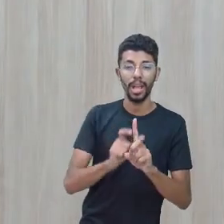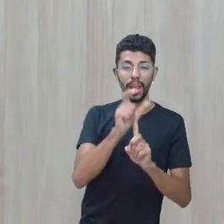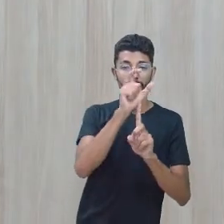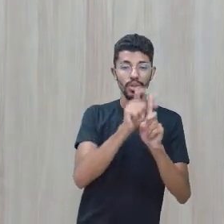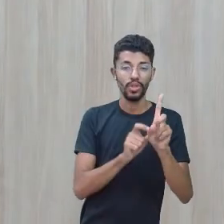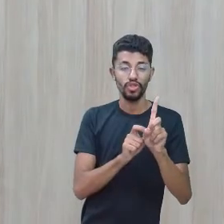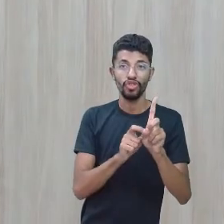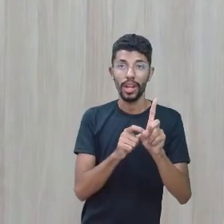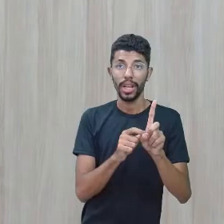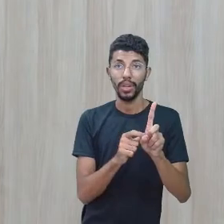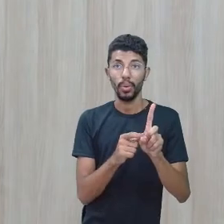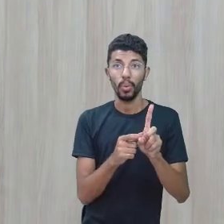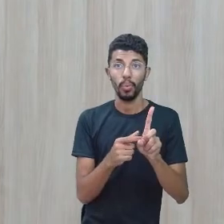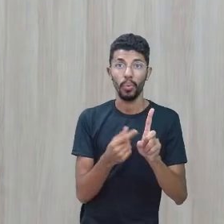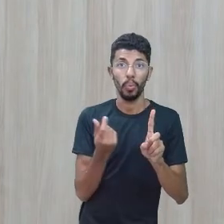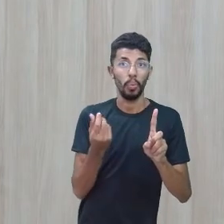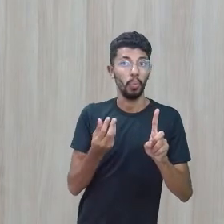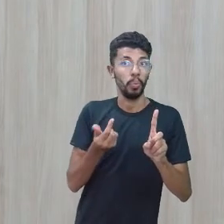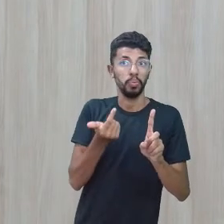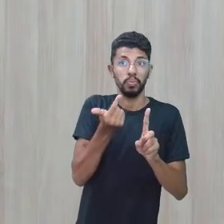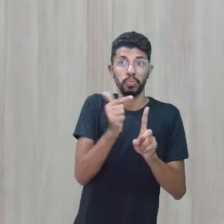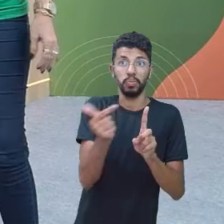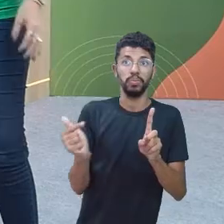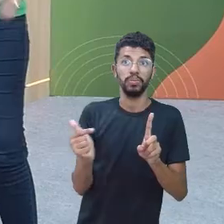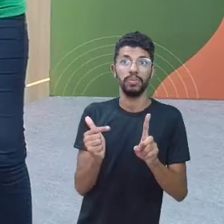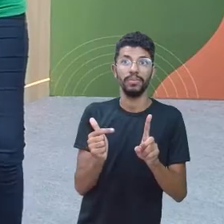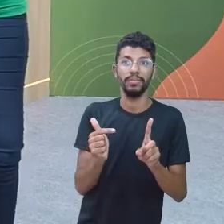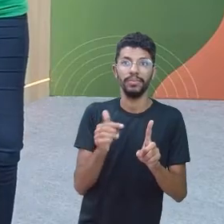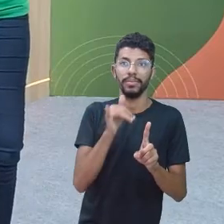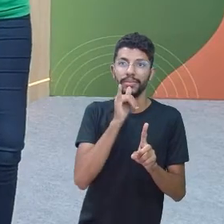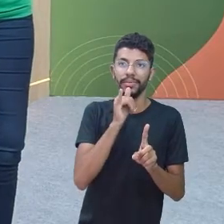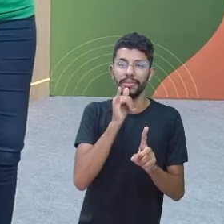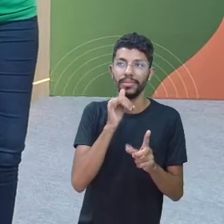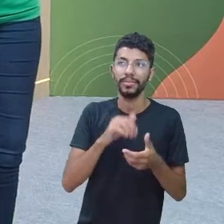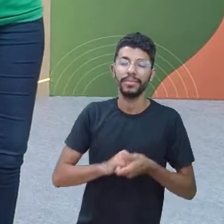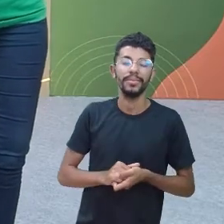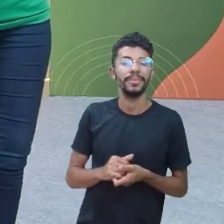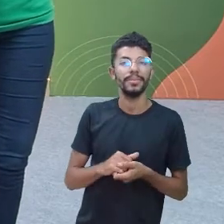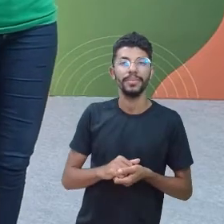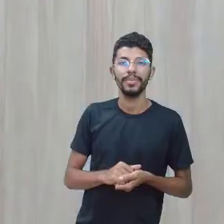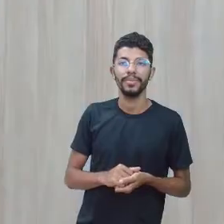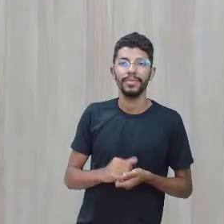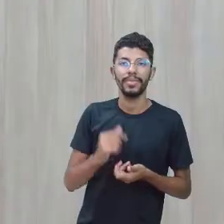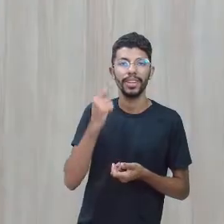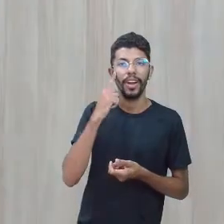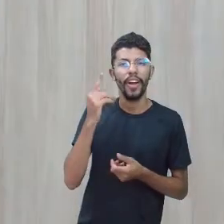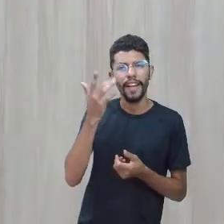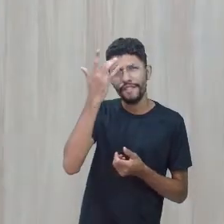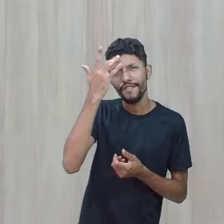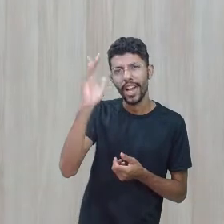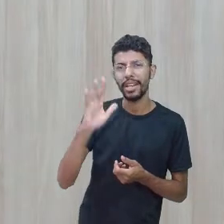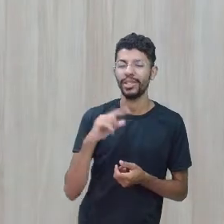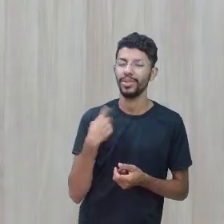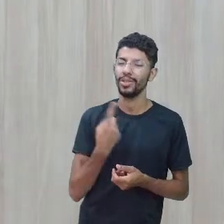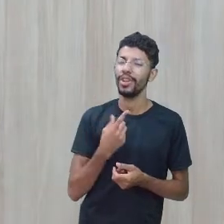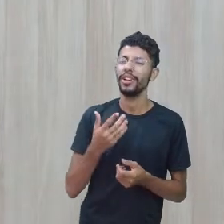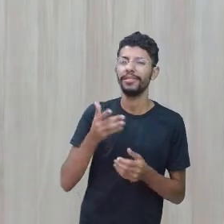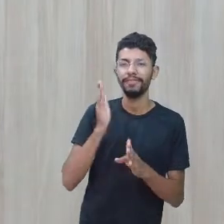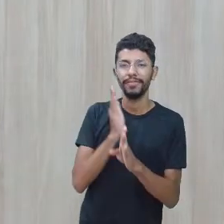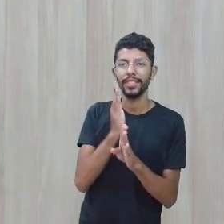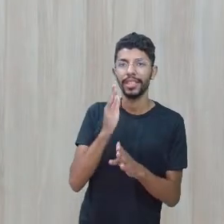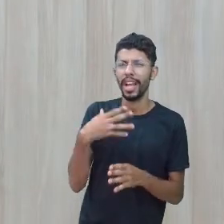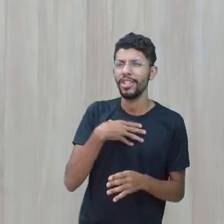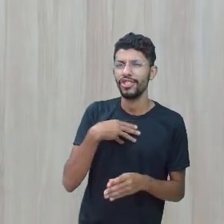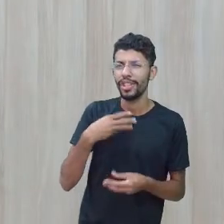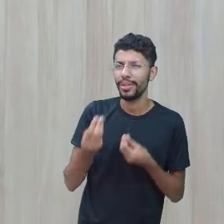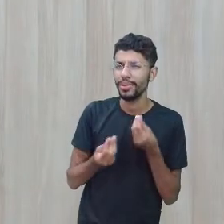sujeito inexistente. Não é, gente? Esse sujeito inexistente é muito fácil da gente encontrar. Sabe de que